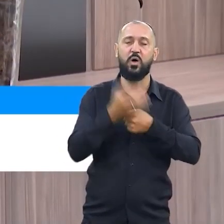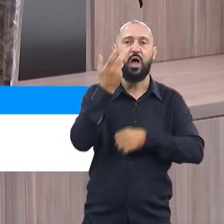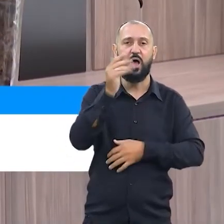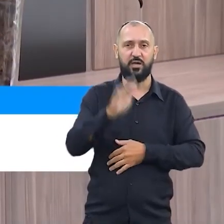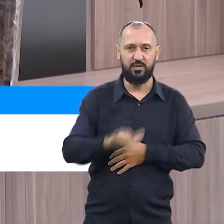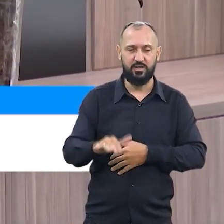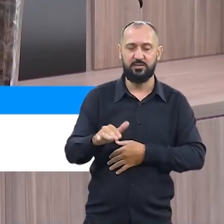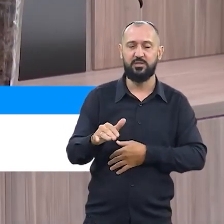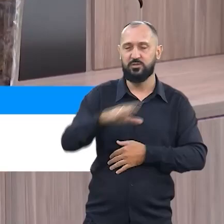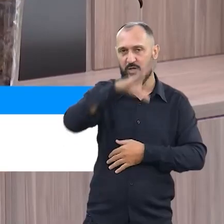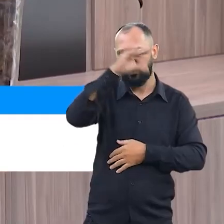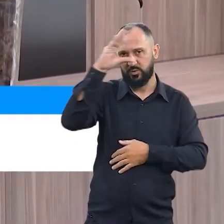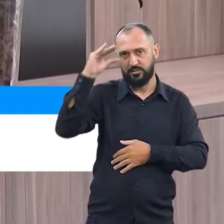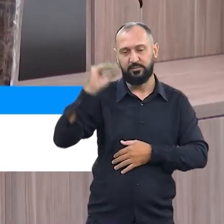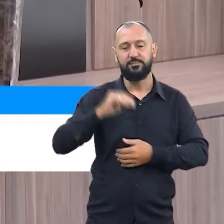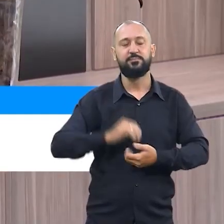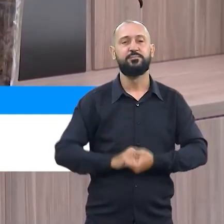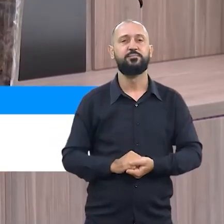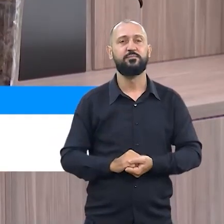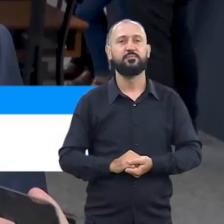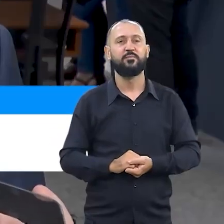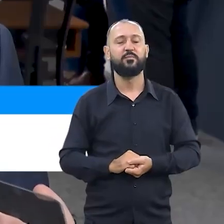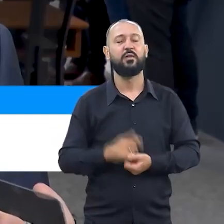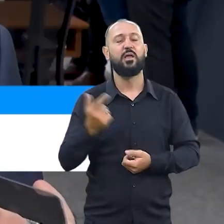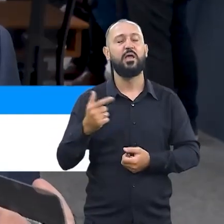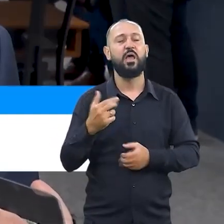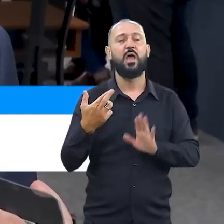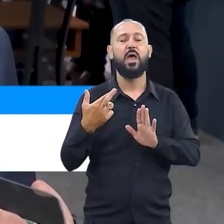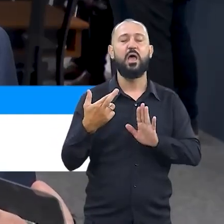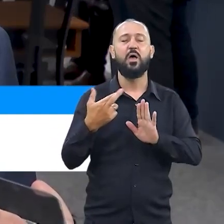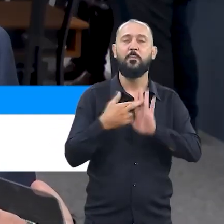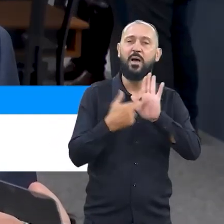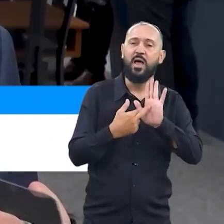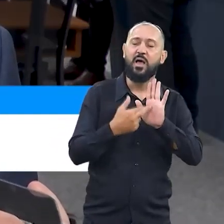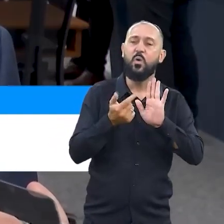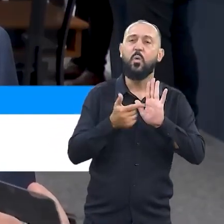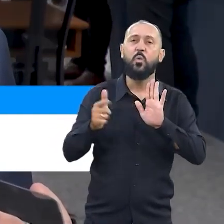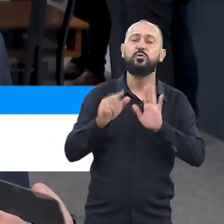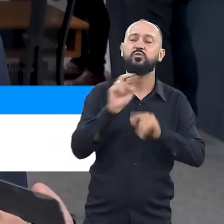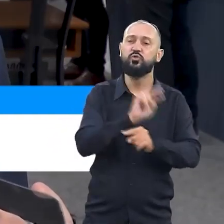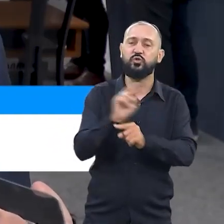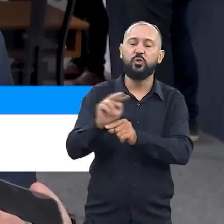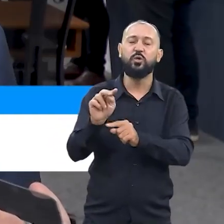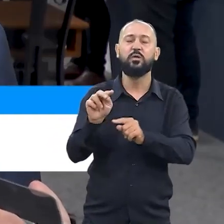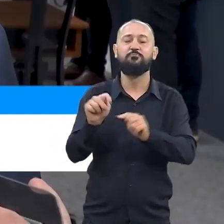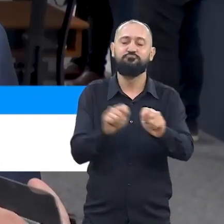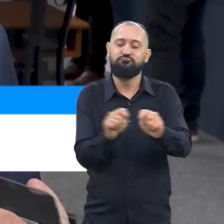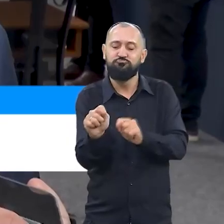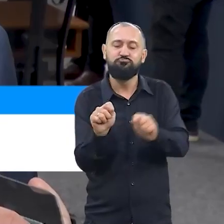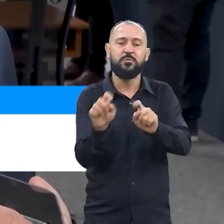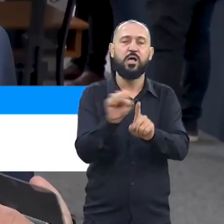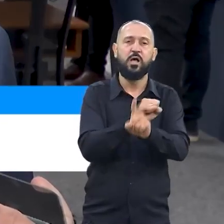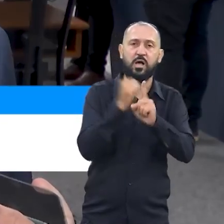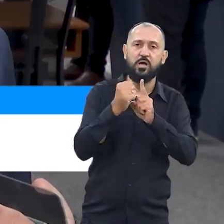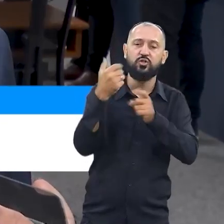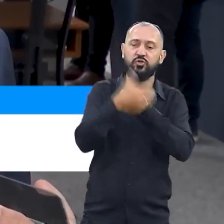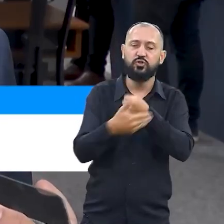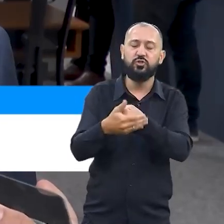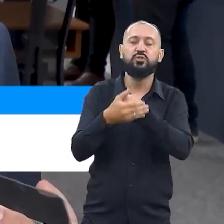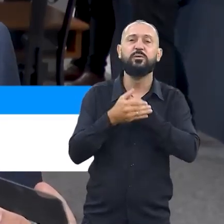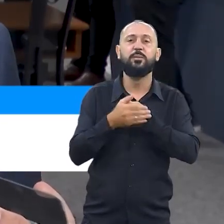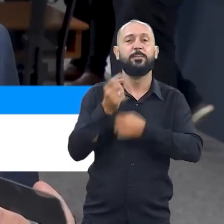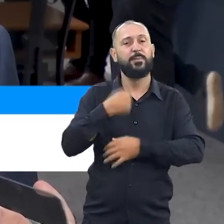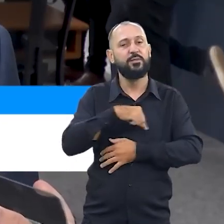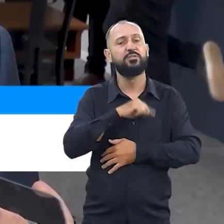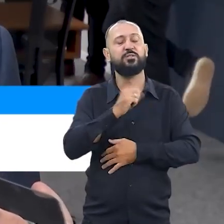proteção à criança e ao adolescente. Criar mais um instrumento de controle da sociedade, mais um instrumento de